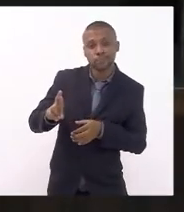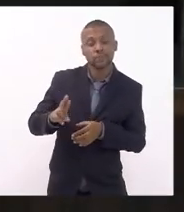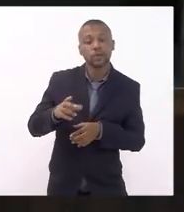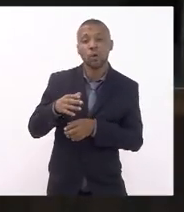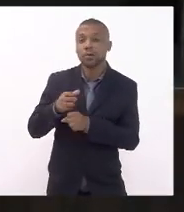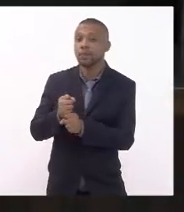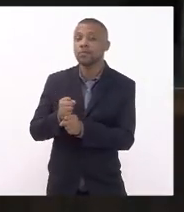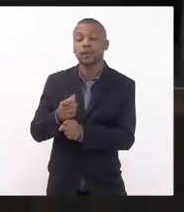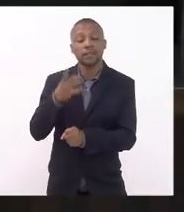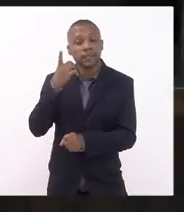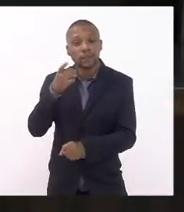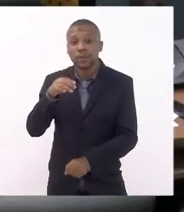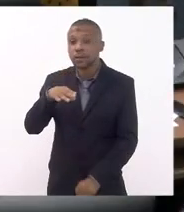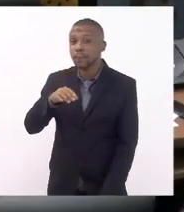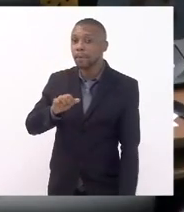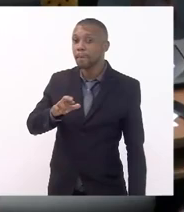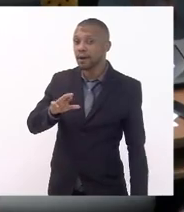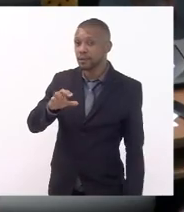Canella.